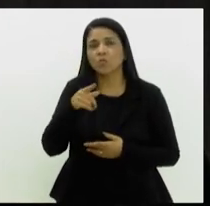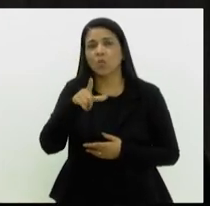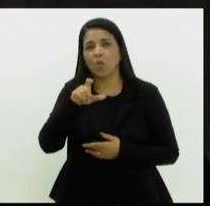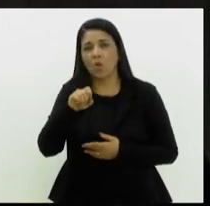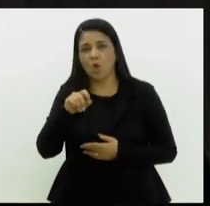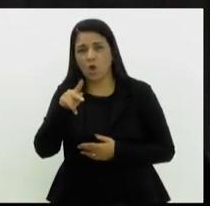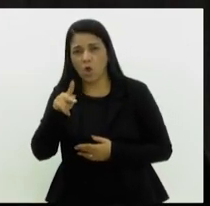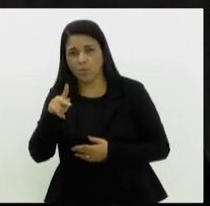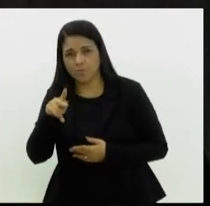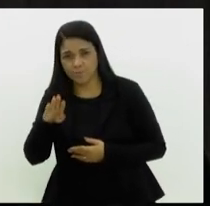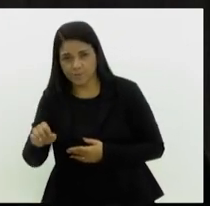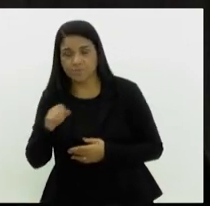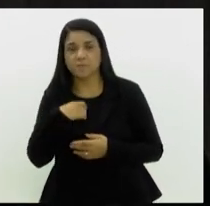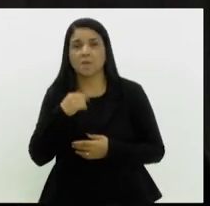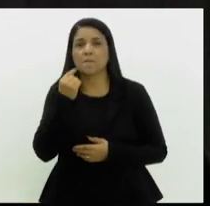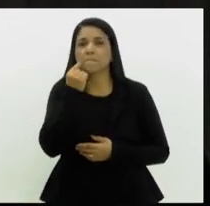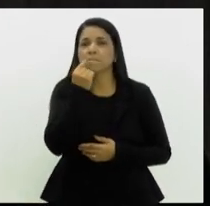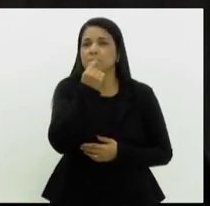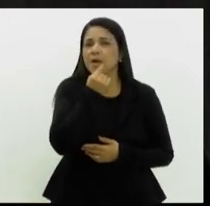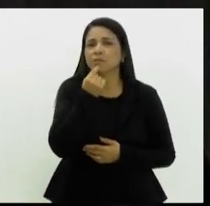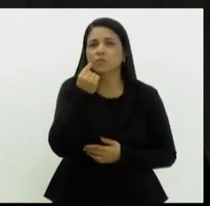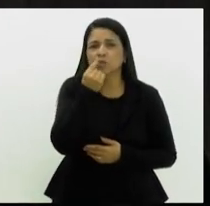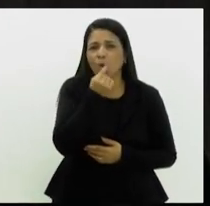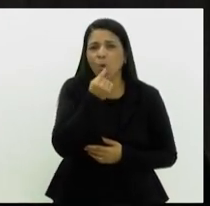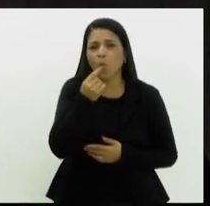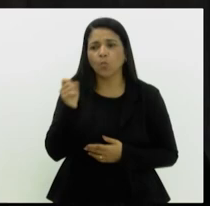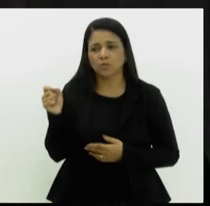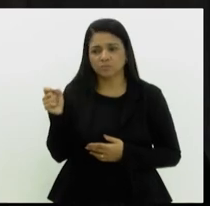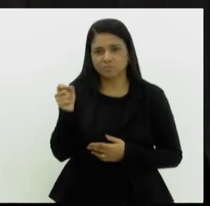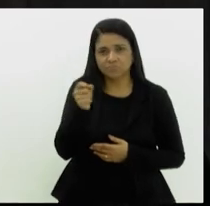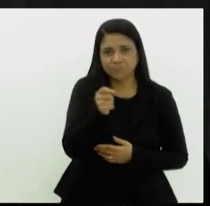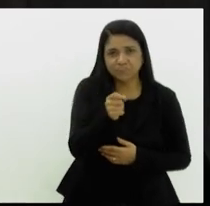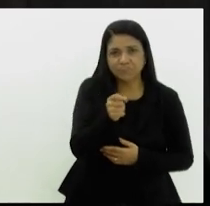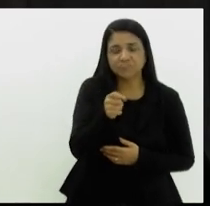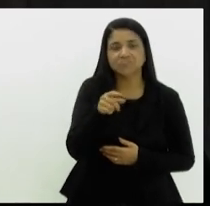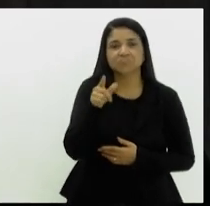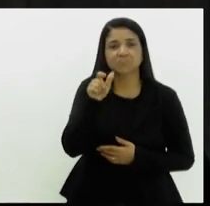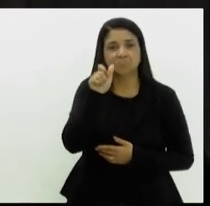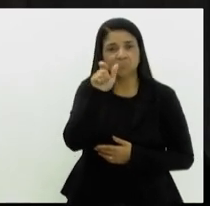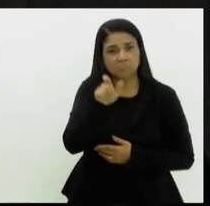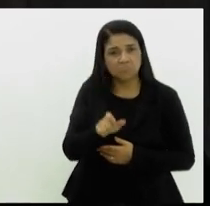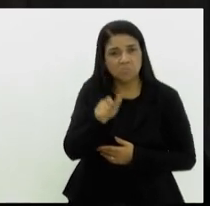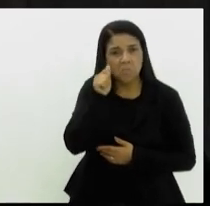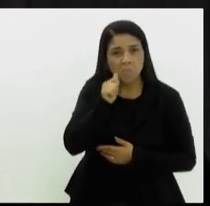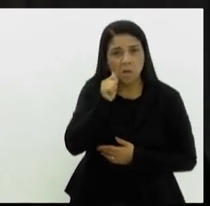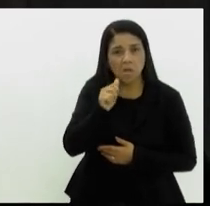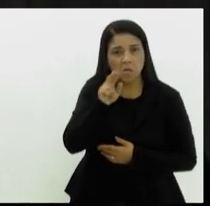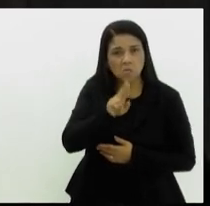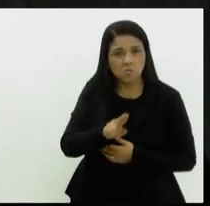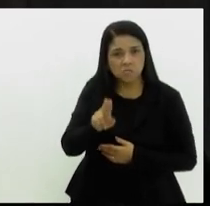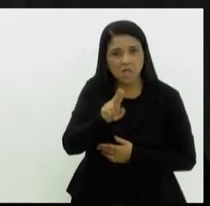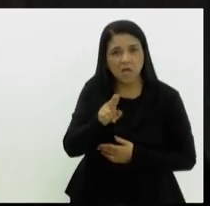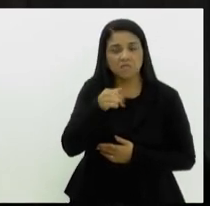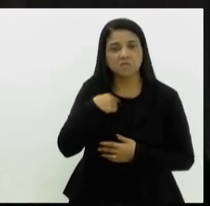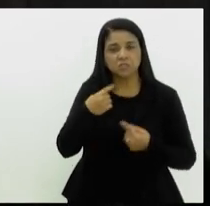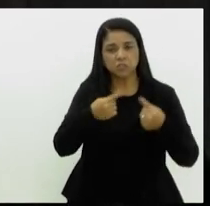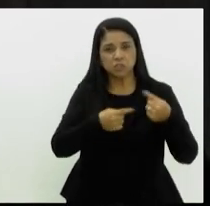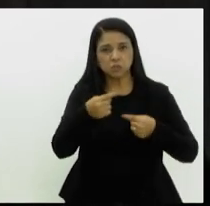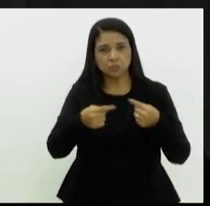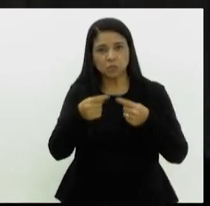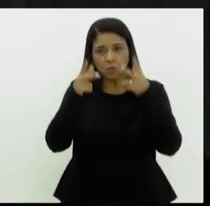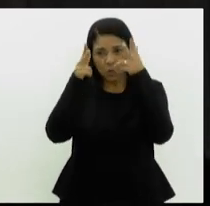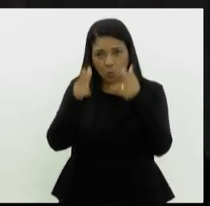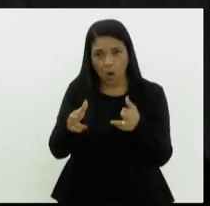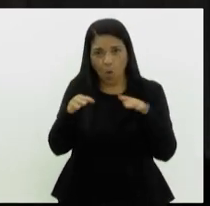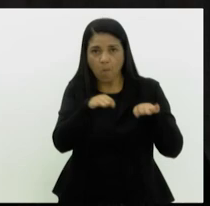mulheres que chegavam nesses espaços de poder e estavam ali reivindicando condições iguais, inclusive, aos homens, a